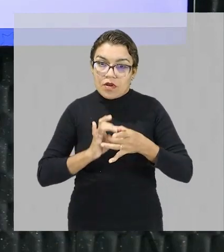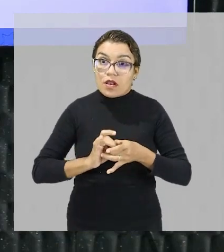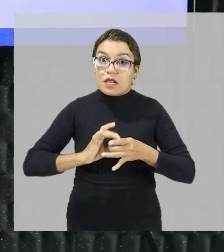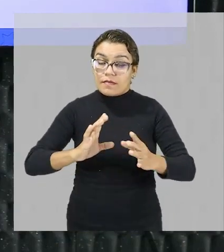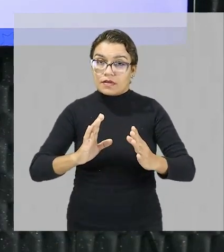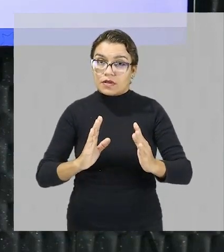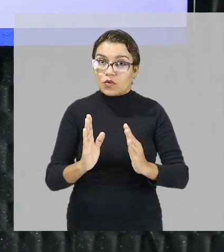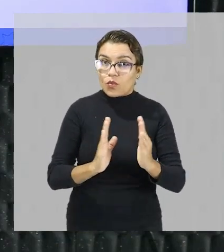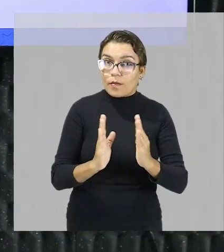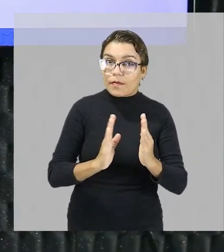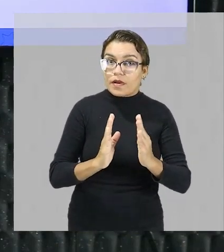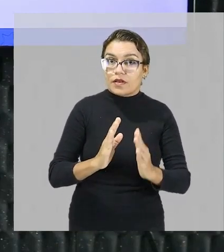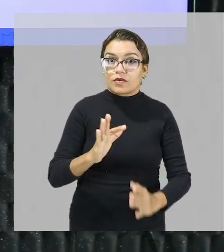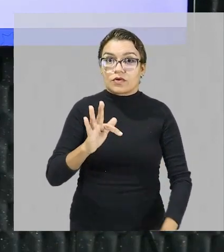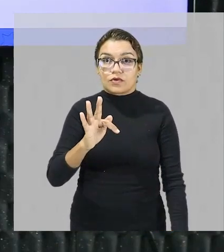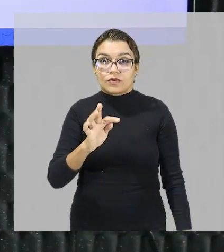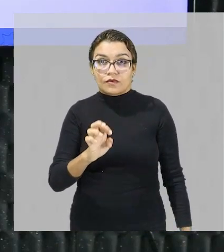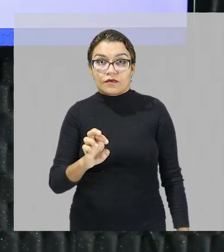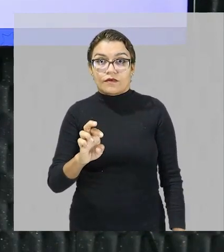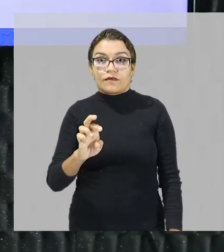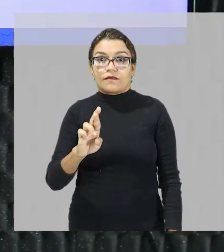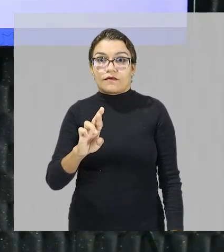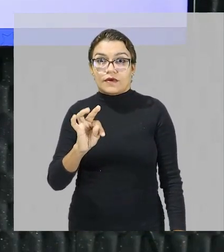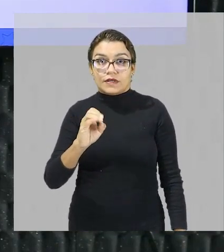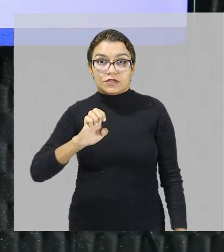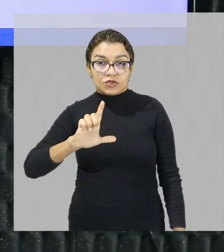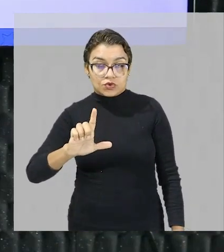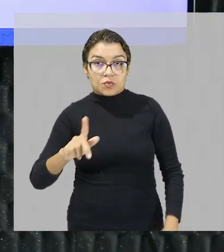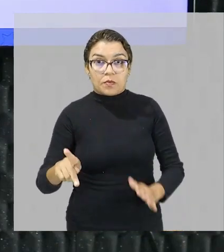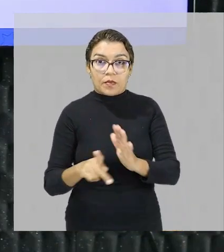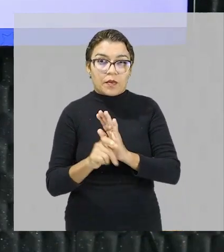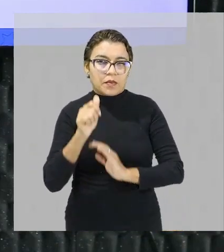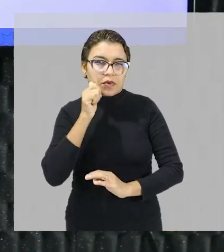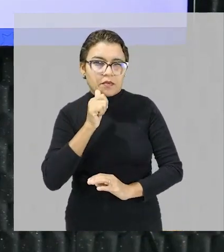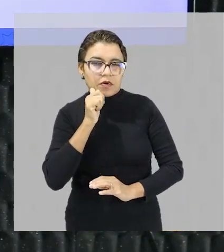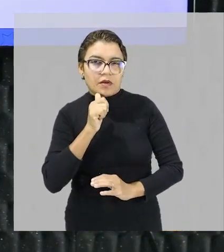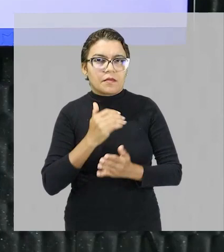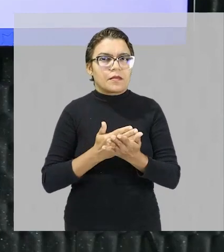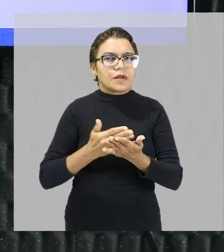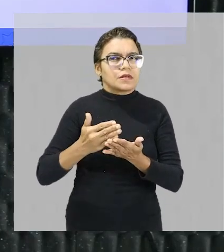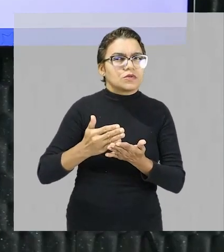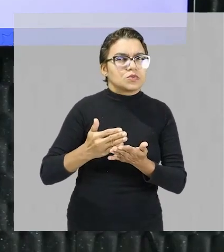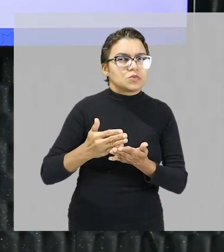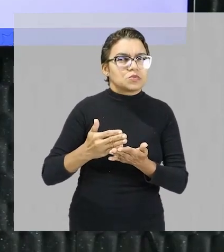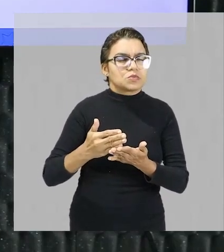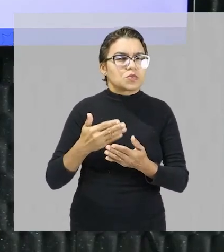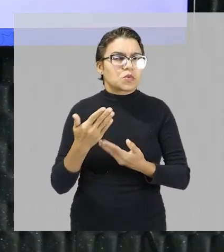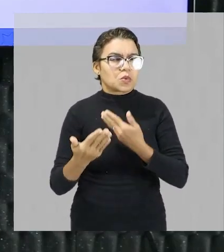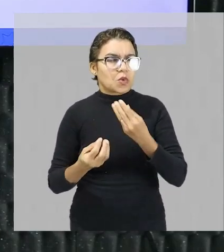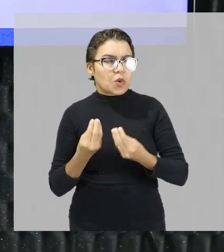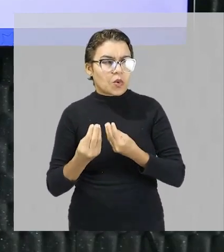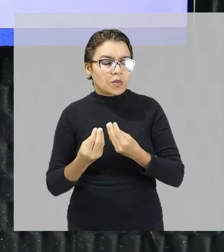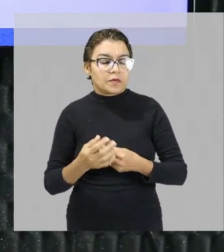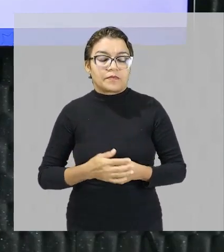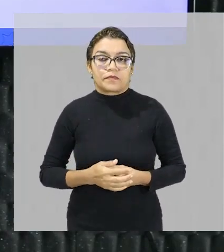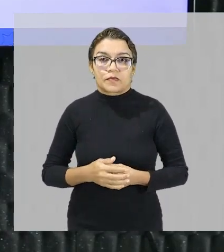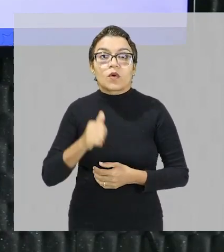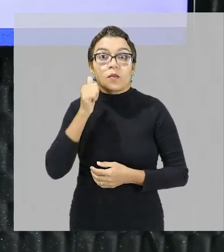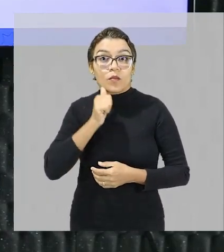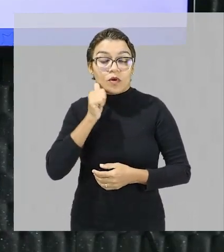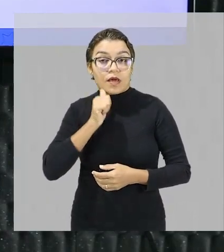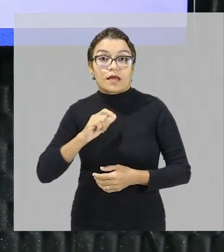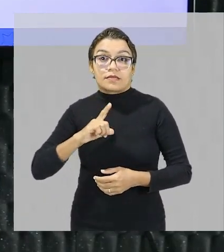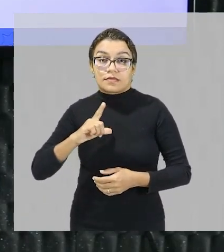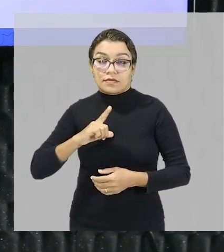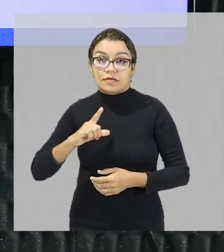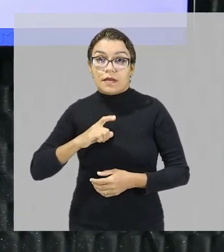do período fértil da mulher. Professor, quando é que começa o período fértil? Geralmente, as mulheres, elas têm um